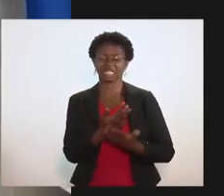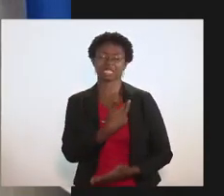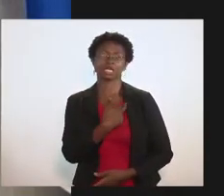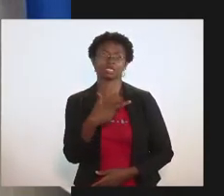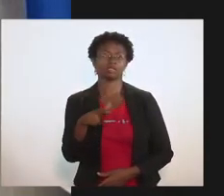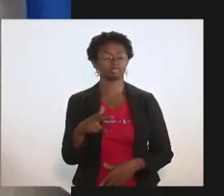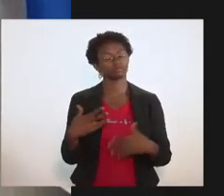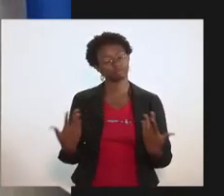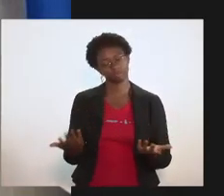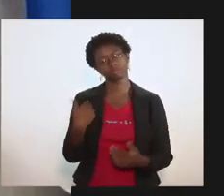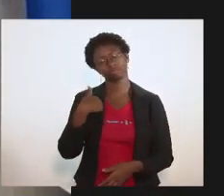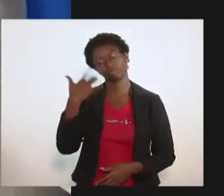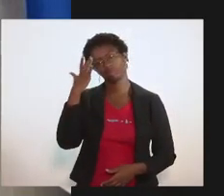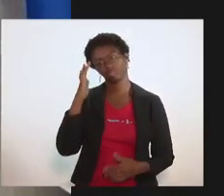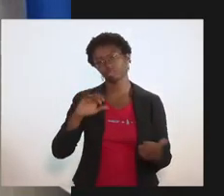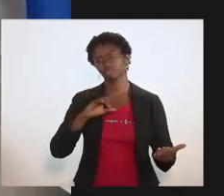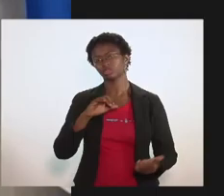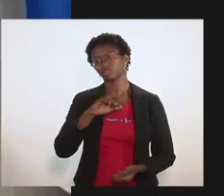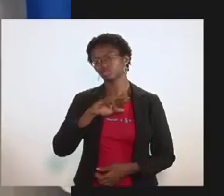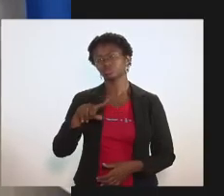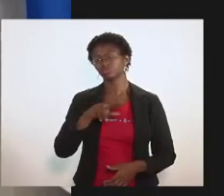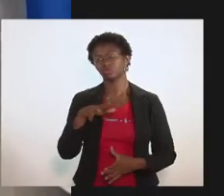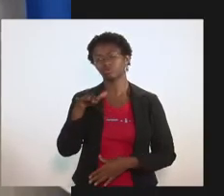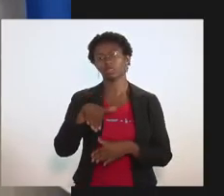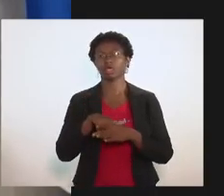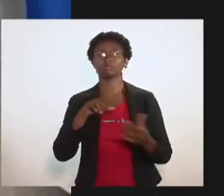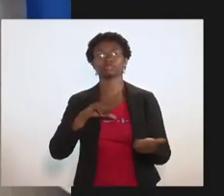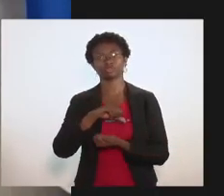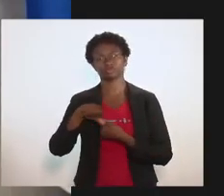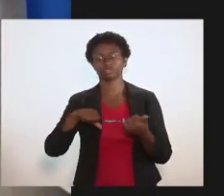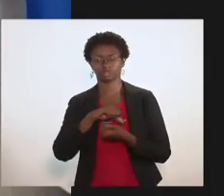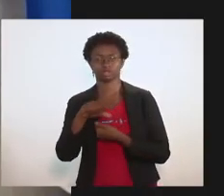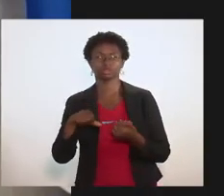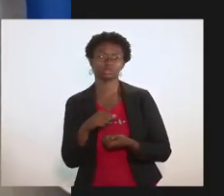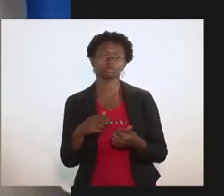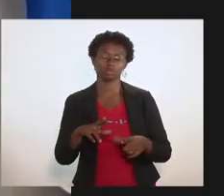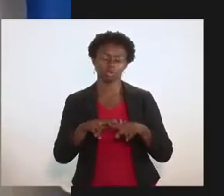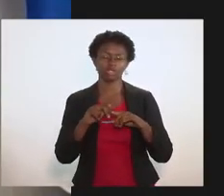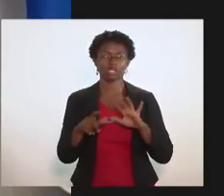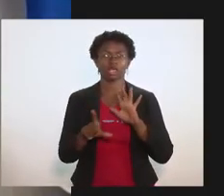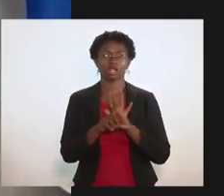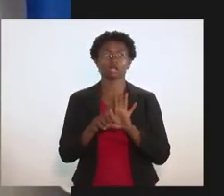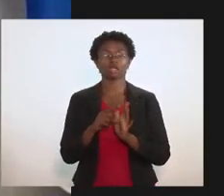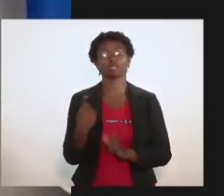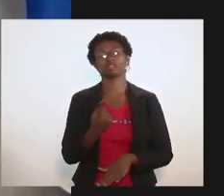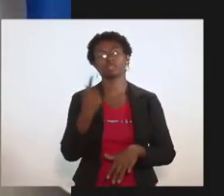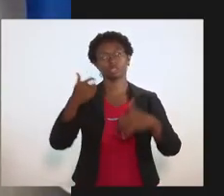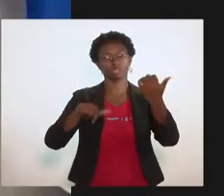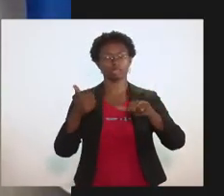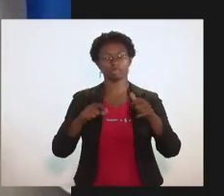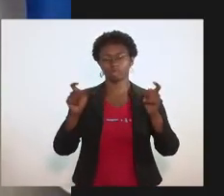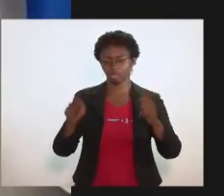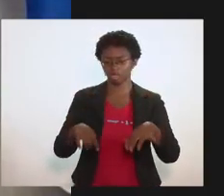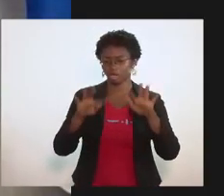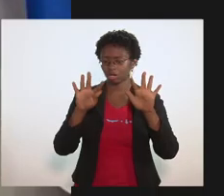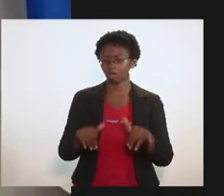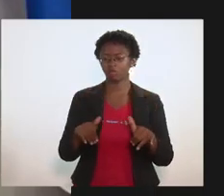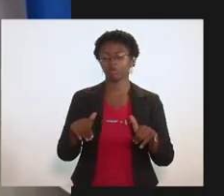âmbito constitucional, de âmbito federal, que é criarmos óbices aqui ao culto, à livre manifestação de